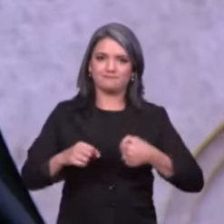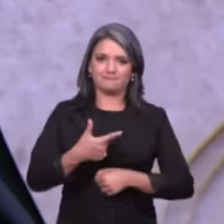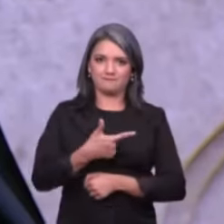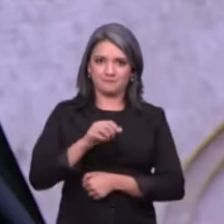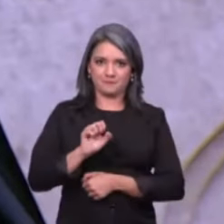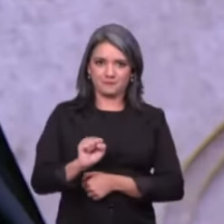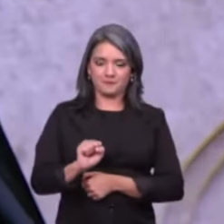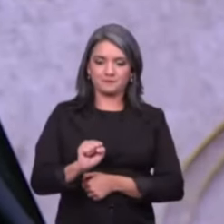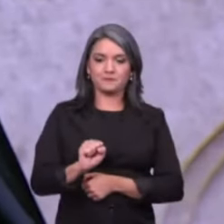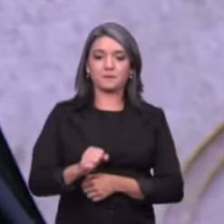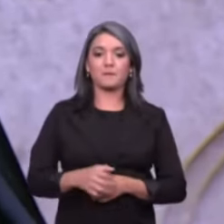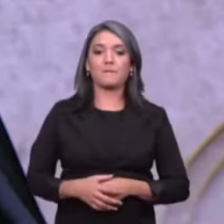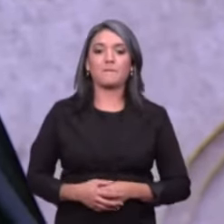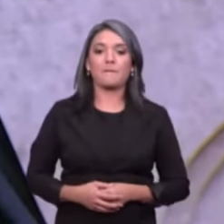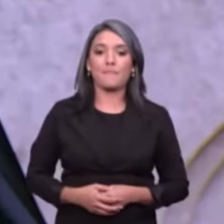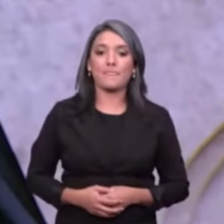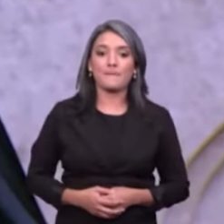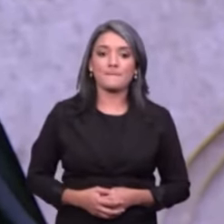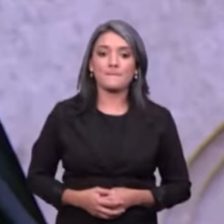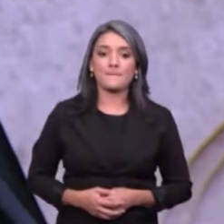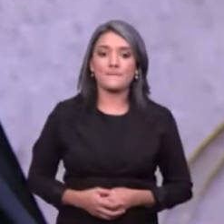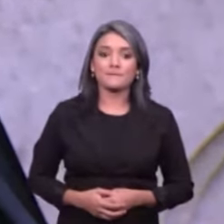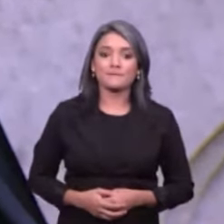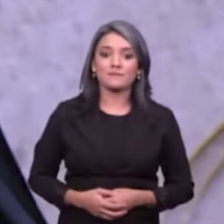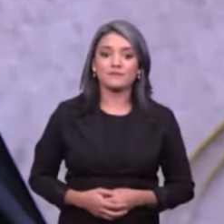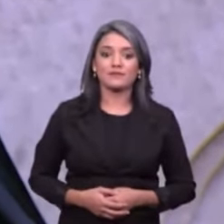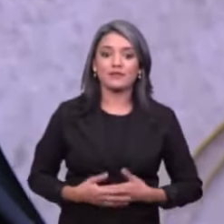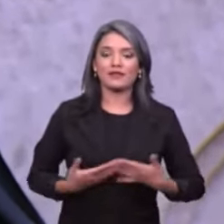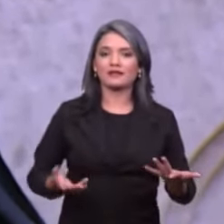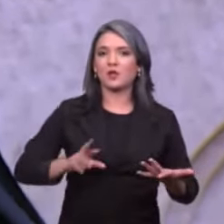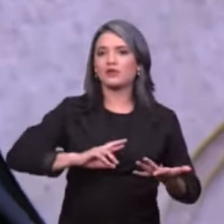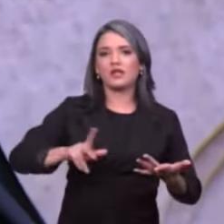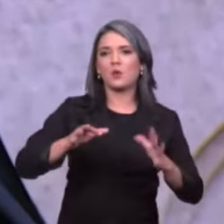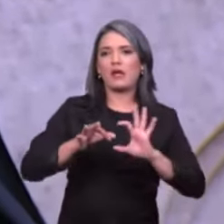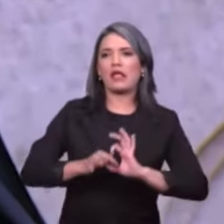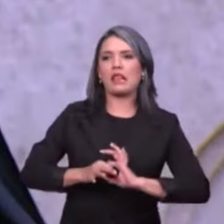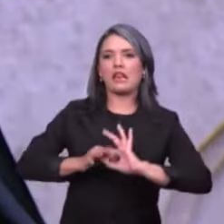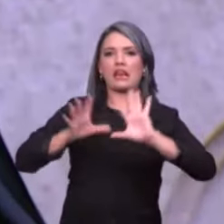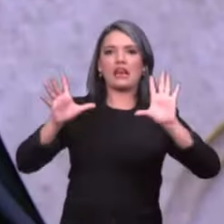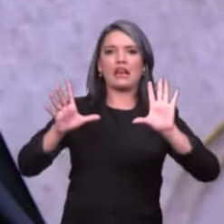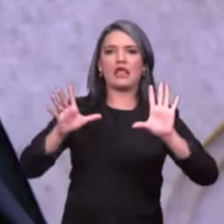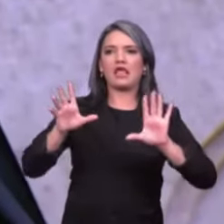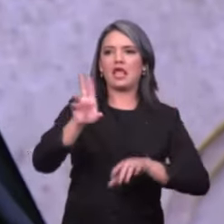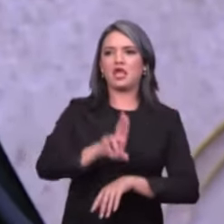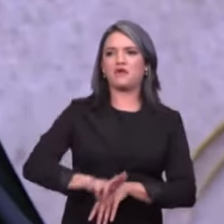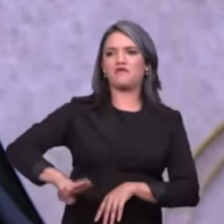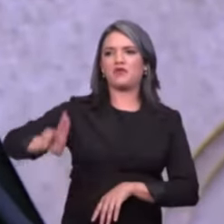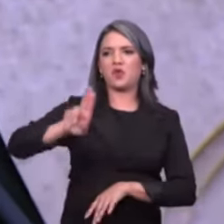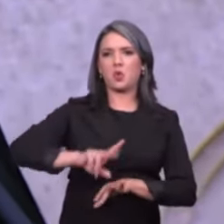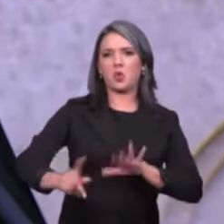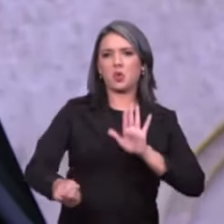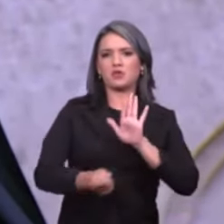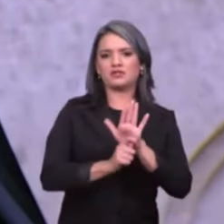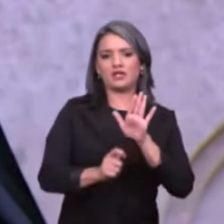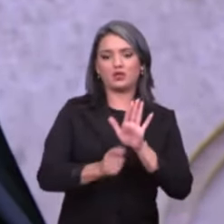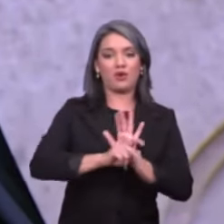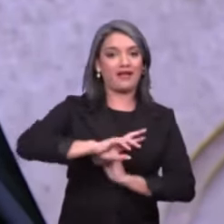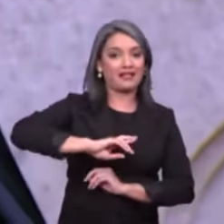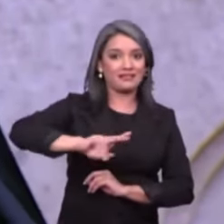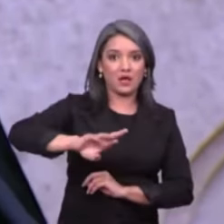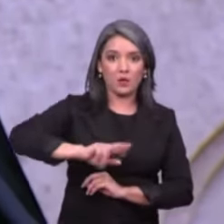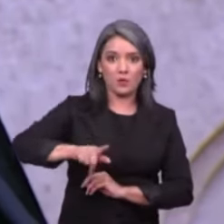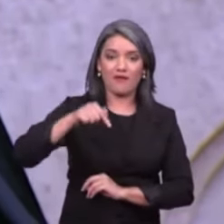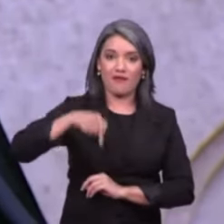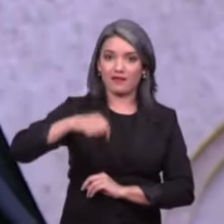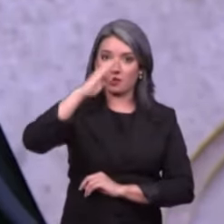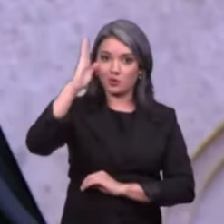28. Não se trata, portanto, de legalização. O consumo de drogas ilícitas no